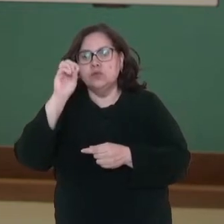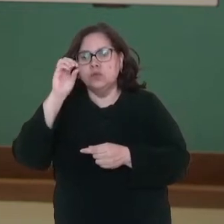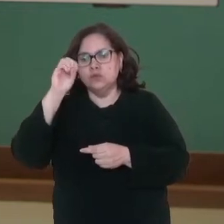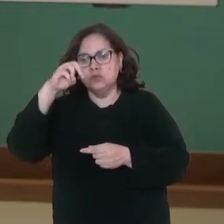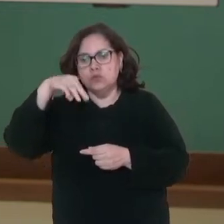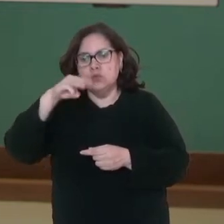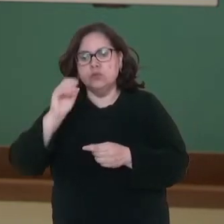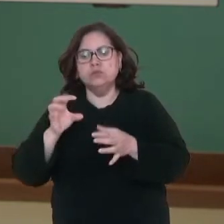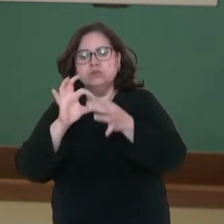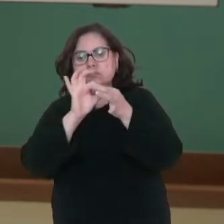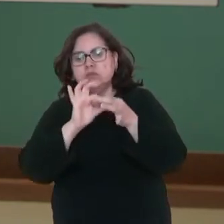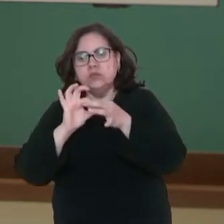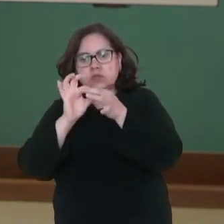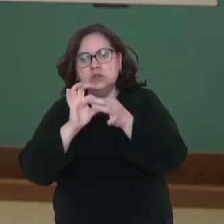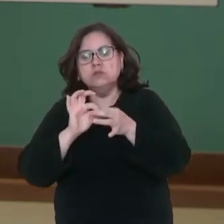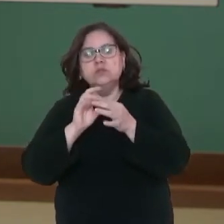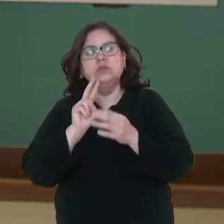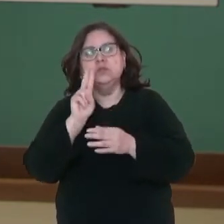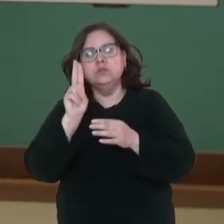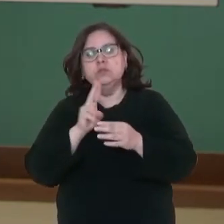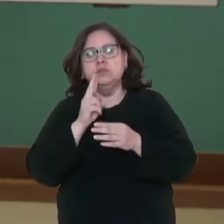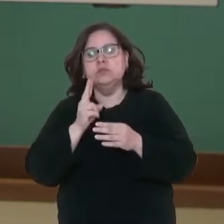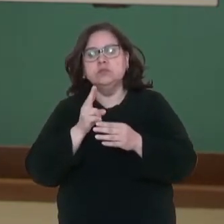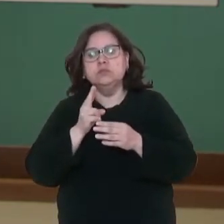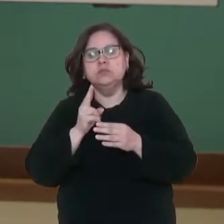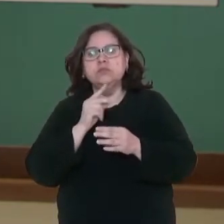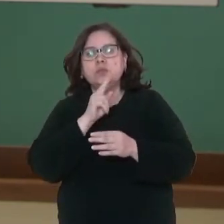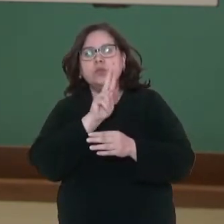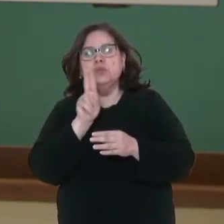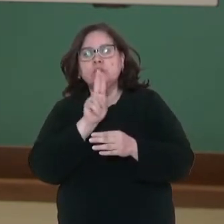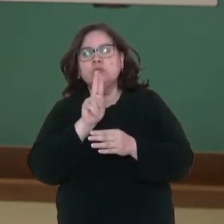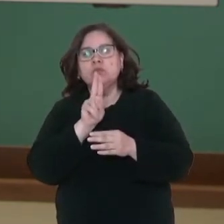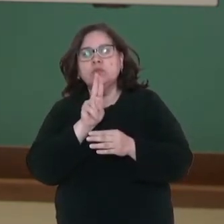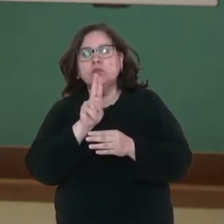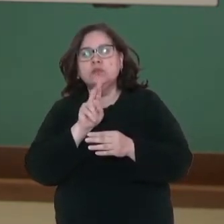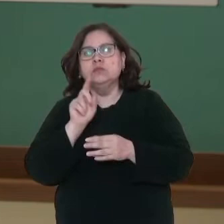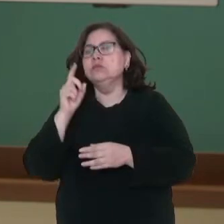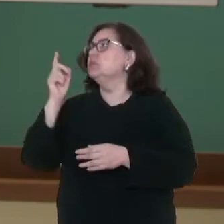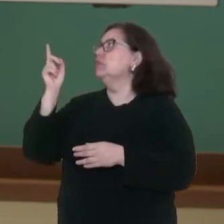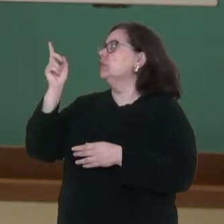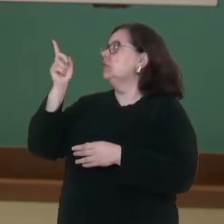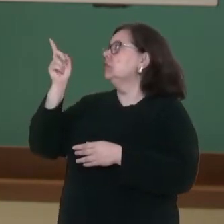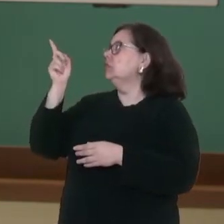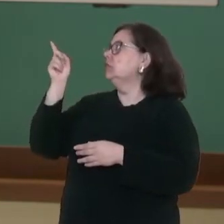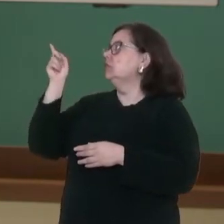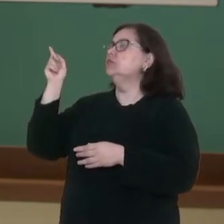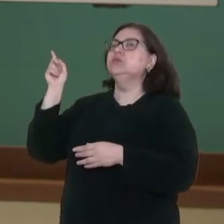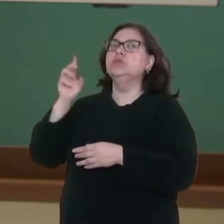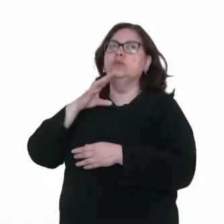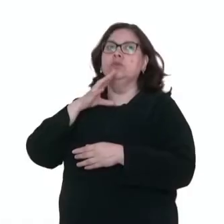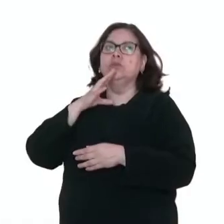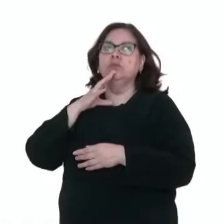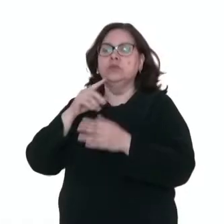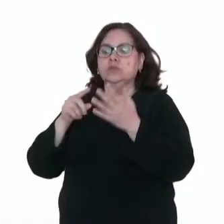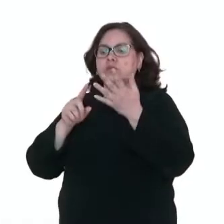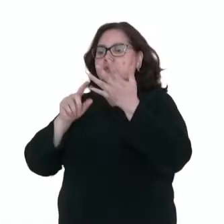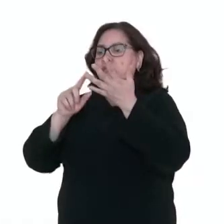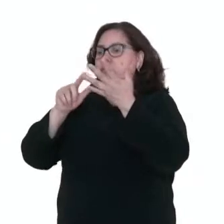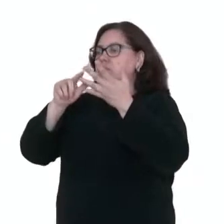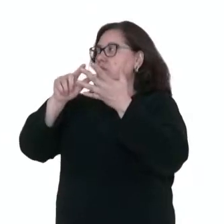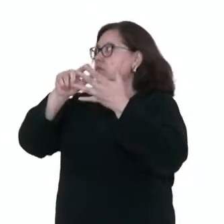genes estão ligados e utilizamos para isso uma denominação de linkage, tá? Também conhecido ali como ligação